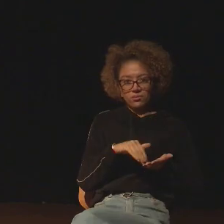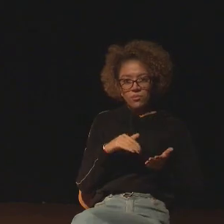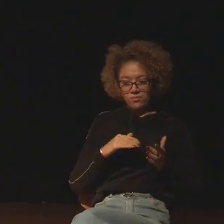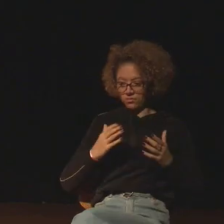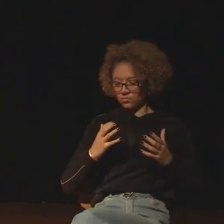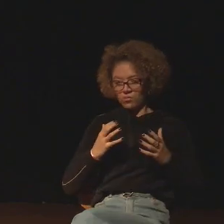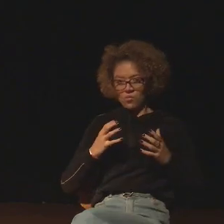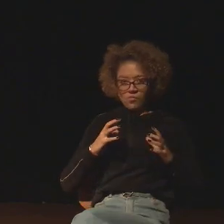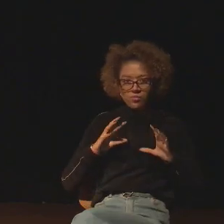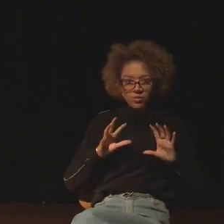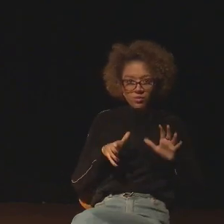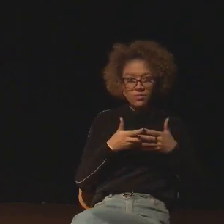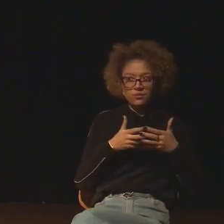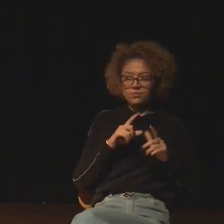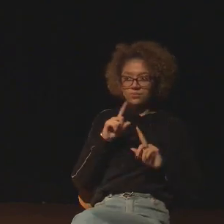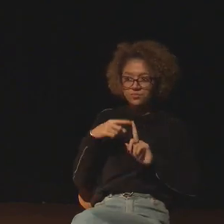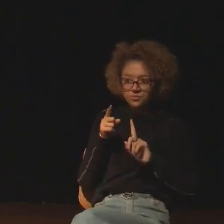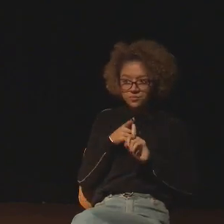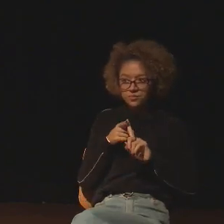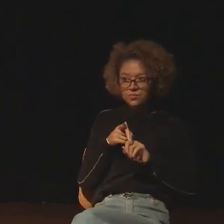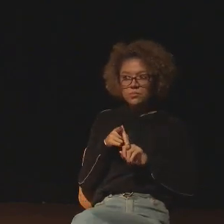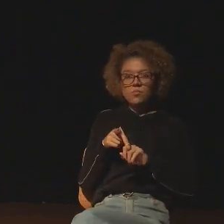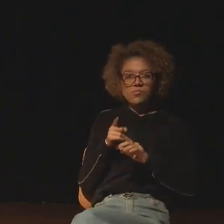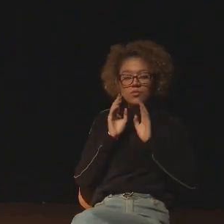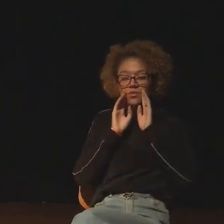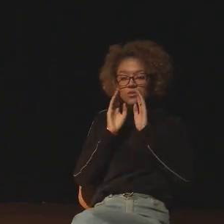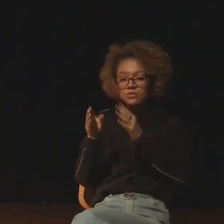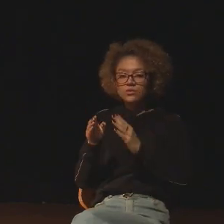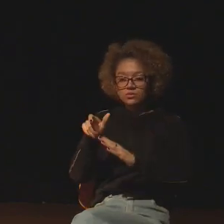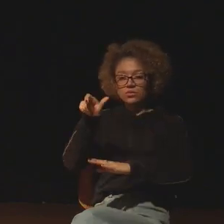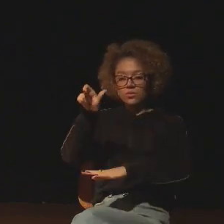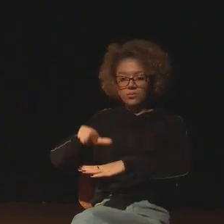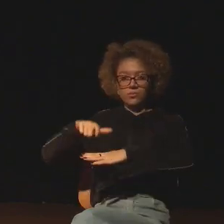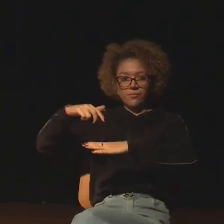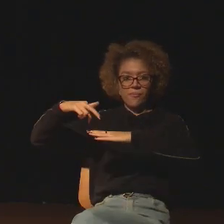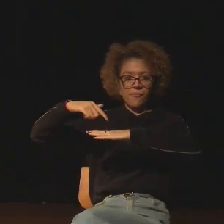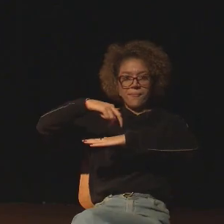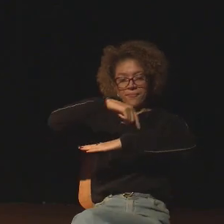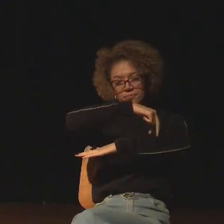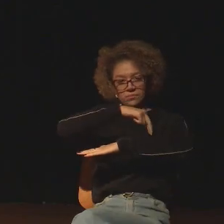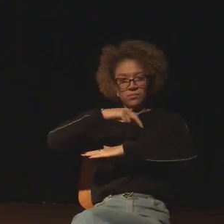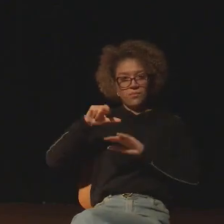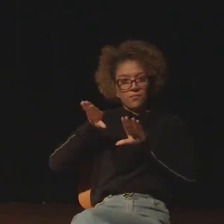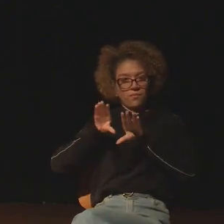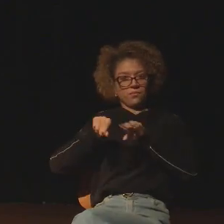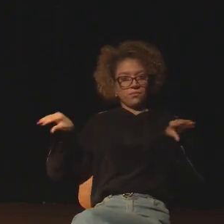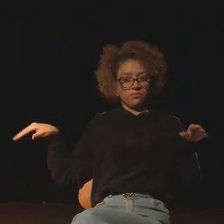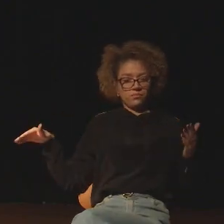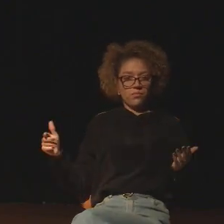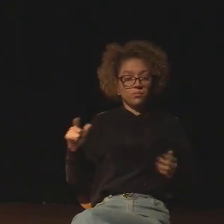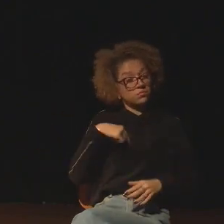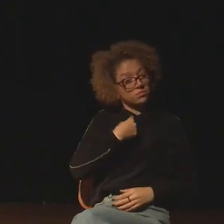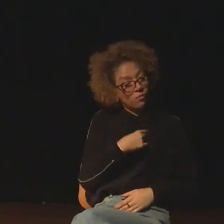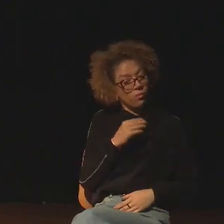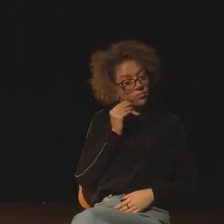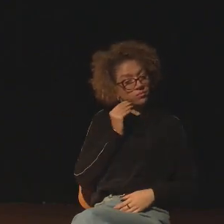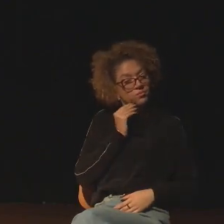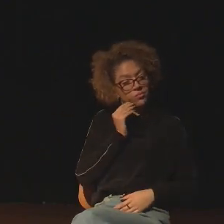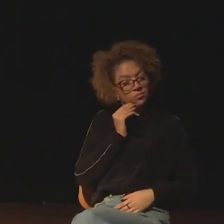equipe para projetos de qualificação voltada ao pedestre, e a gente está tentando fazer isso por toda a